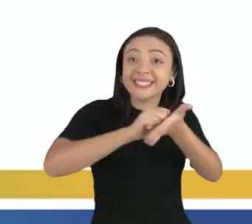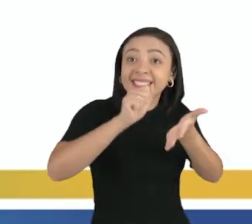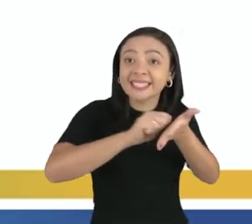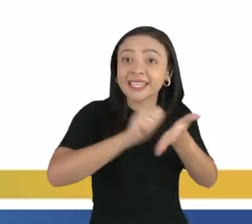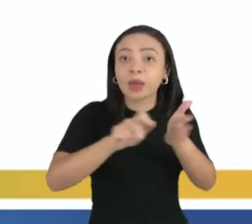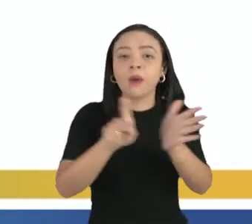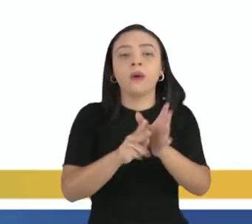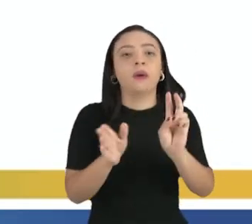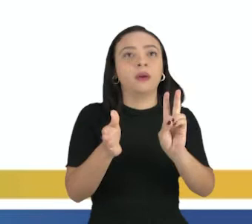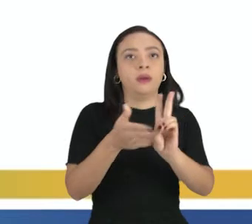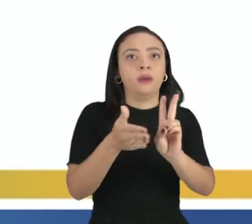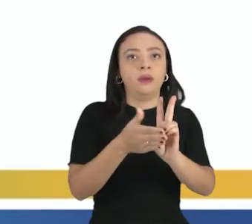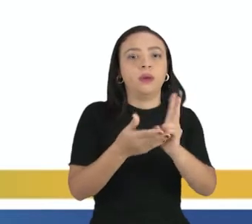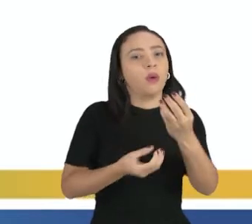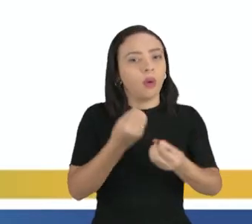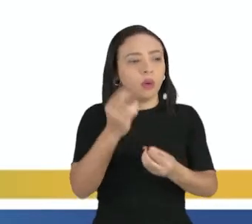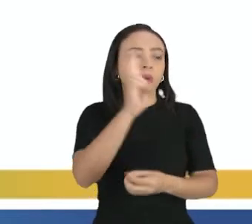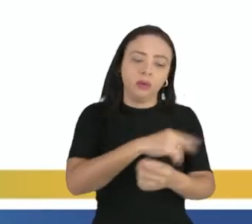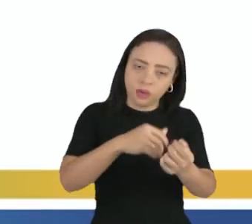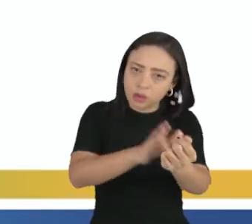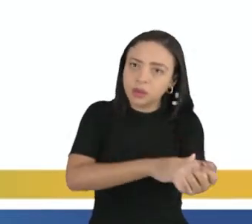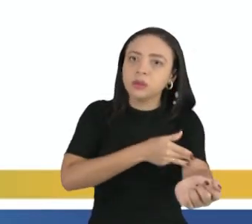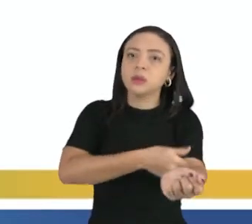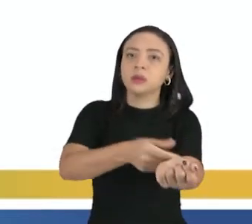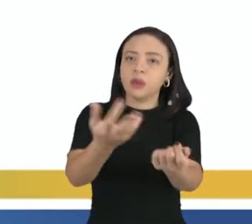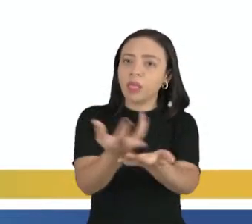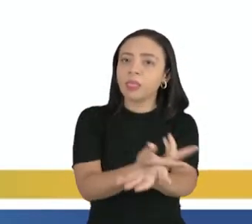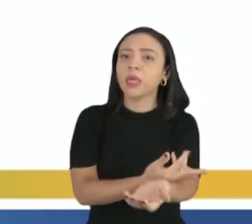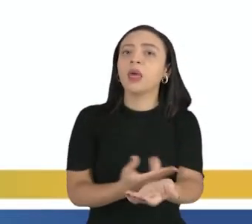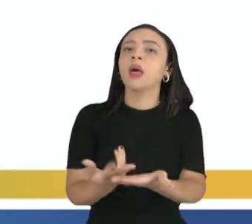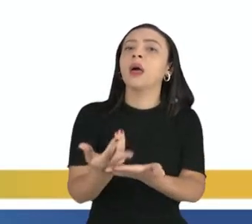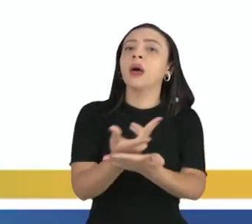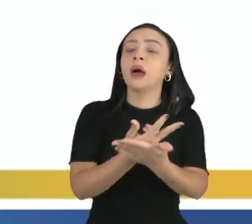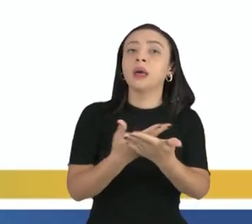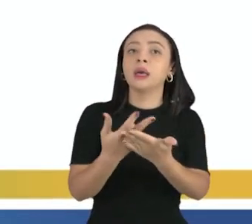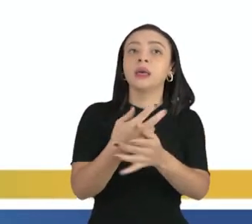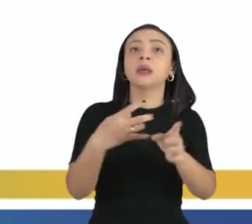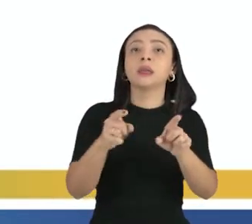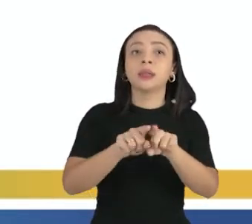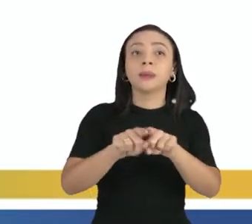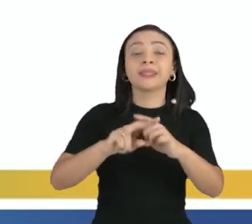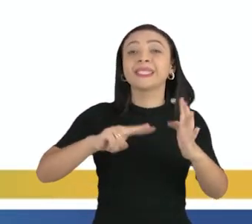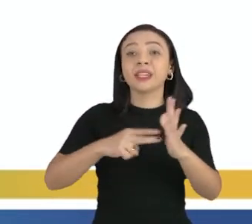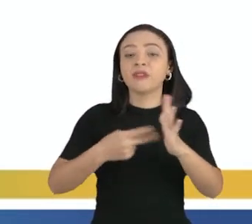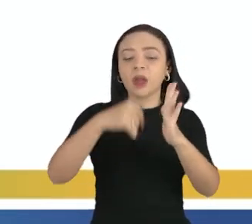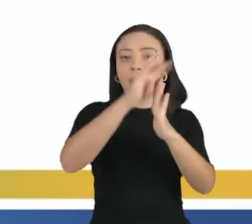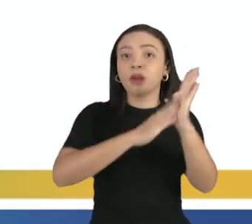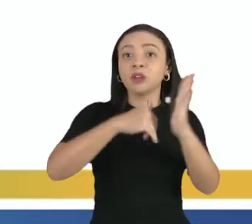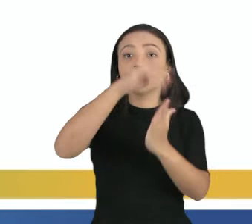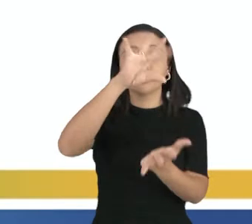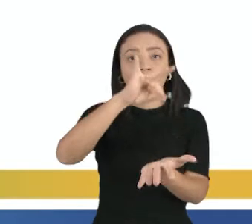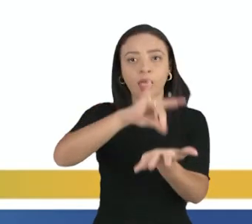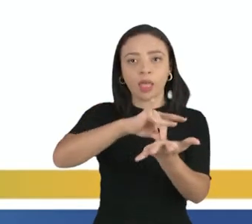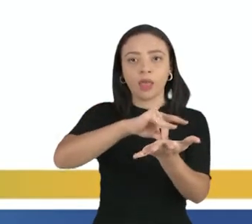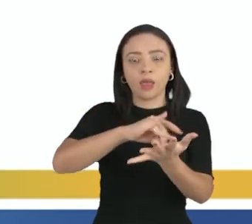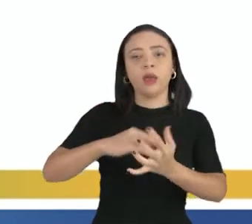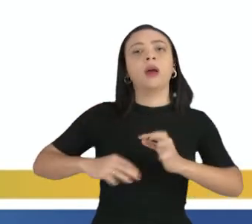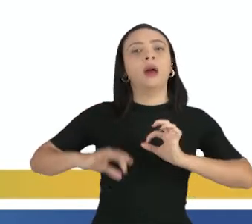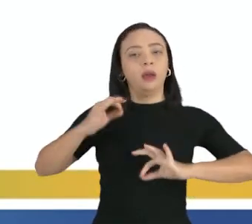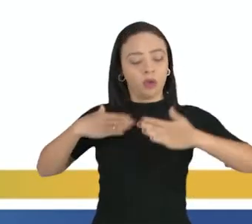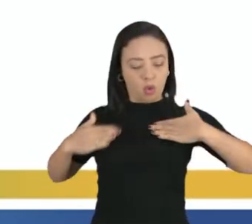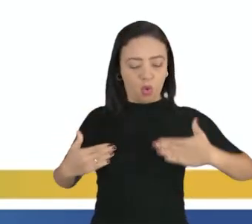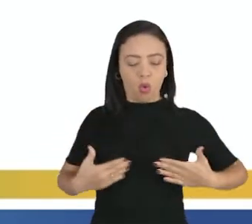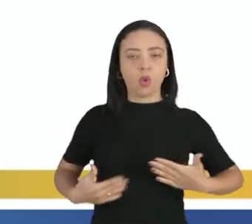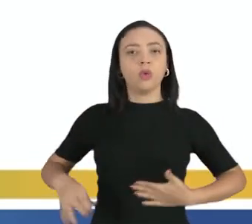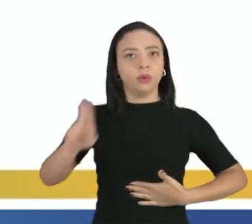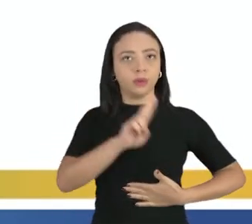certo? Através de desenhos. Eles são chamados de pinturas verdadeiras, aplicados em pinturas corporais, como nós